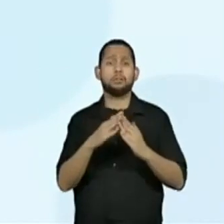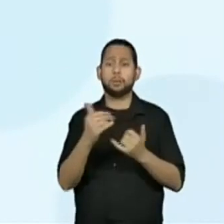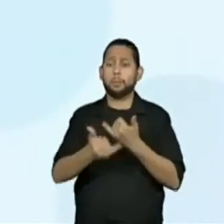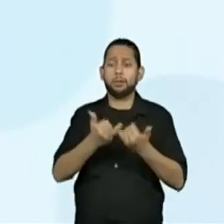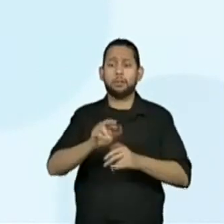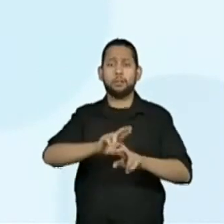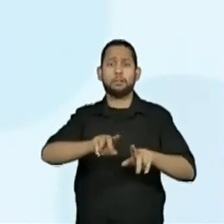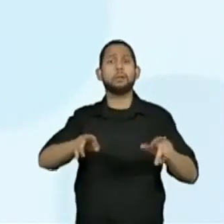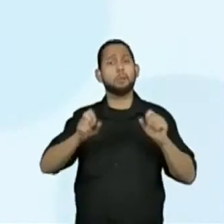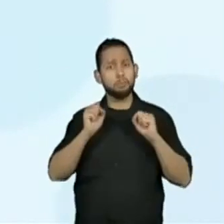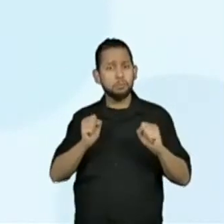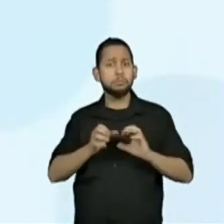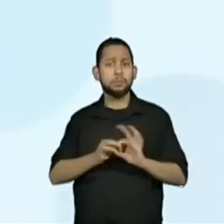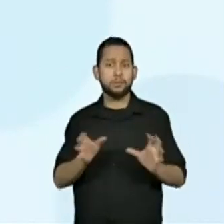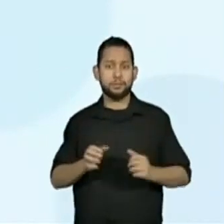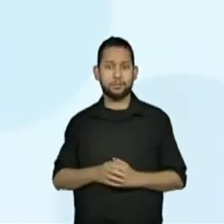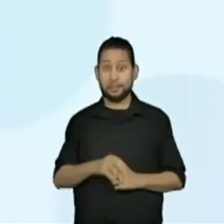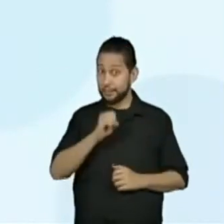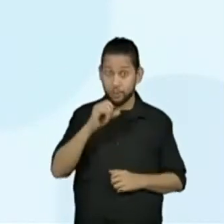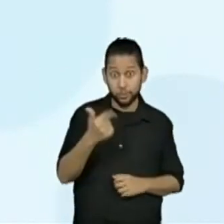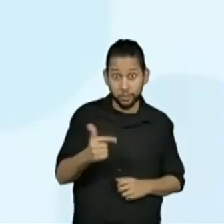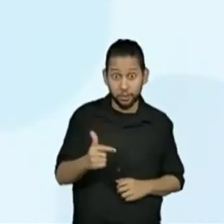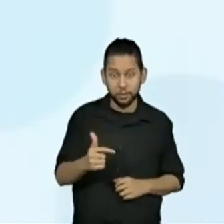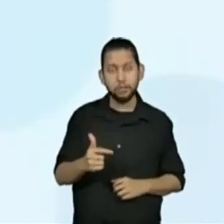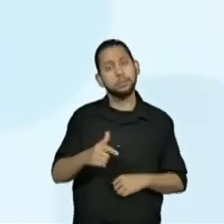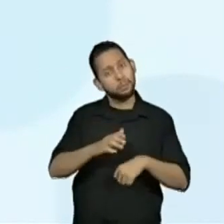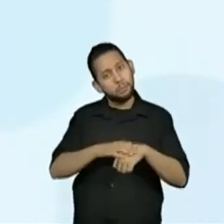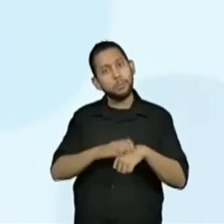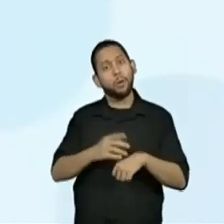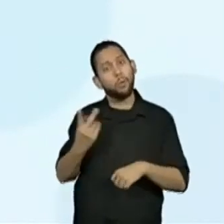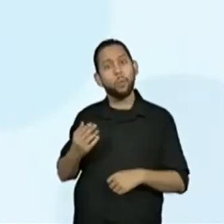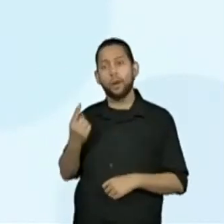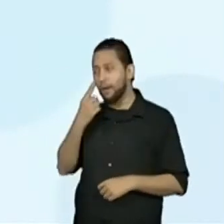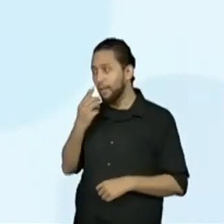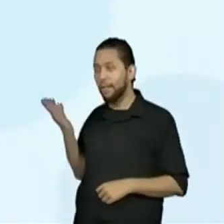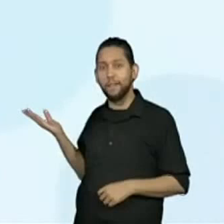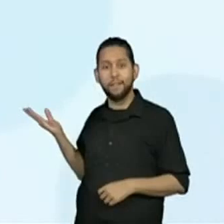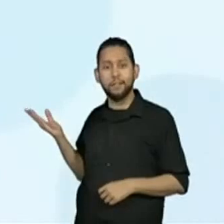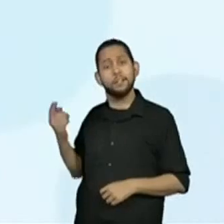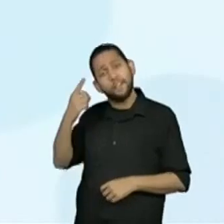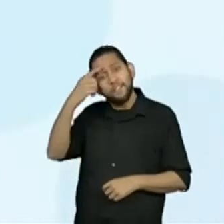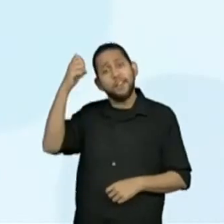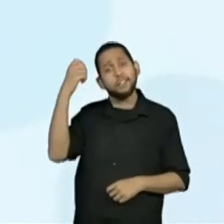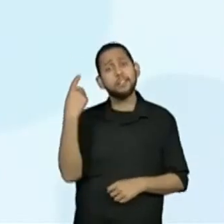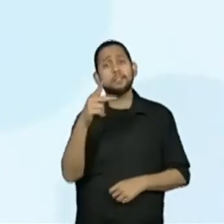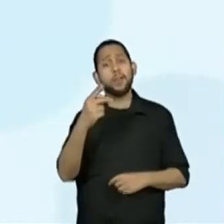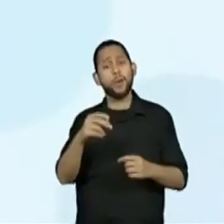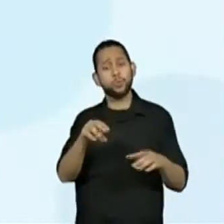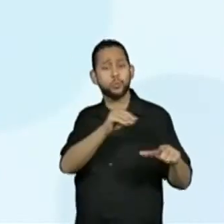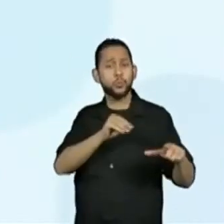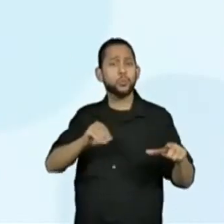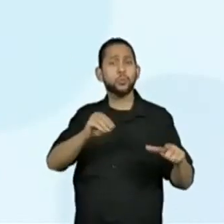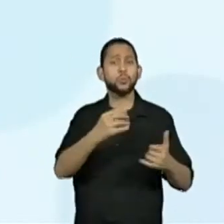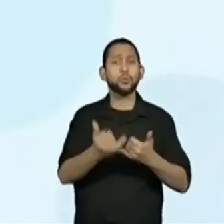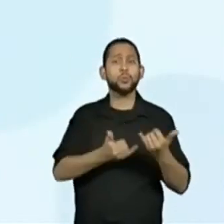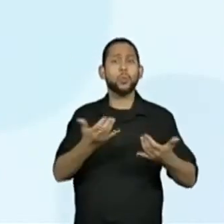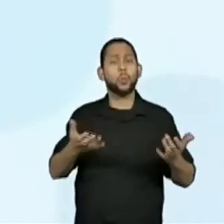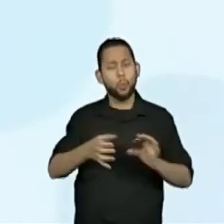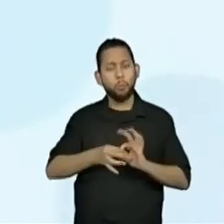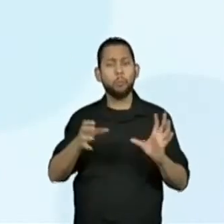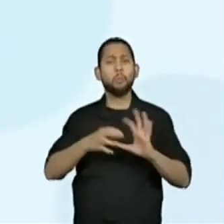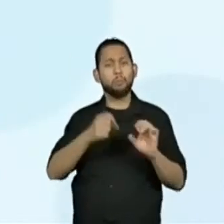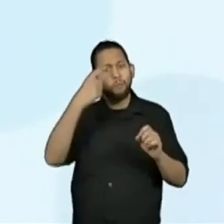joguem um jogo de tabuleiro e, se não tiver, faça como a Lininha e crie o seu próprio jogo de